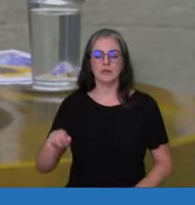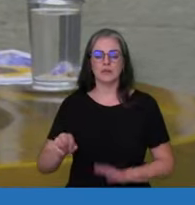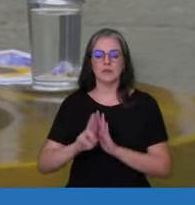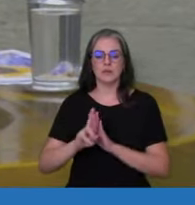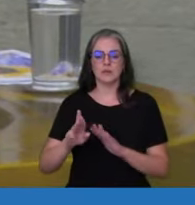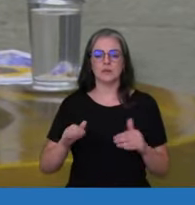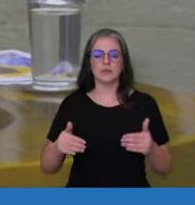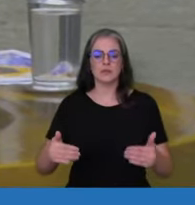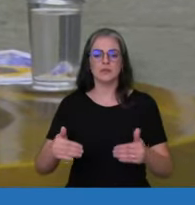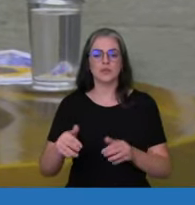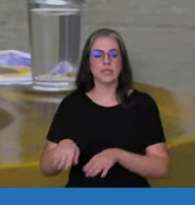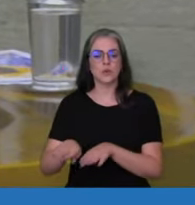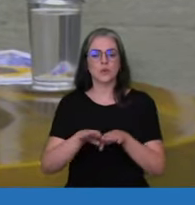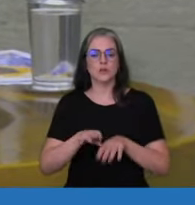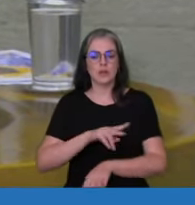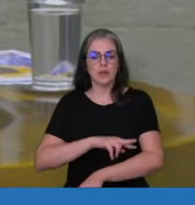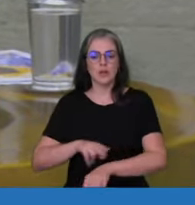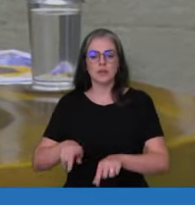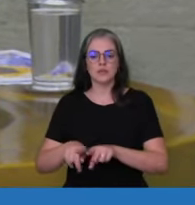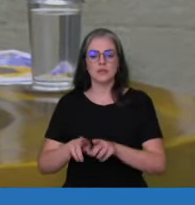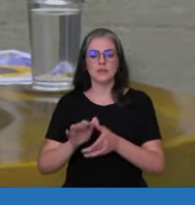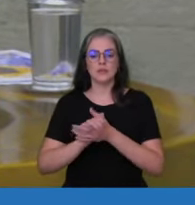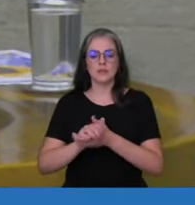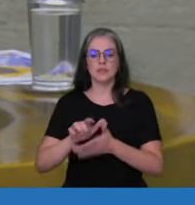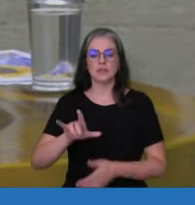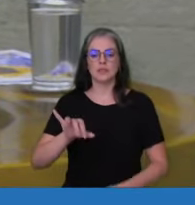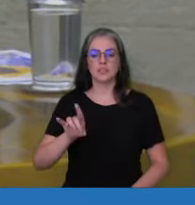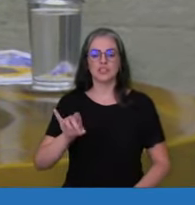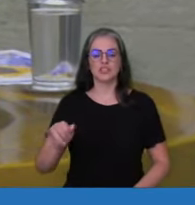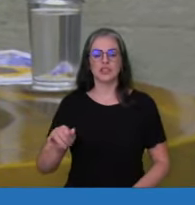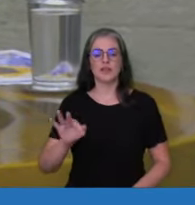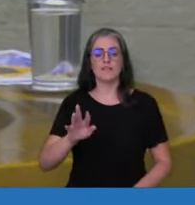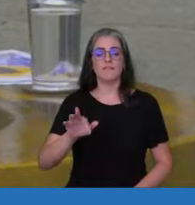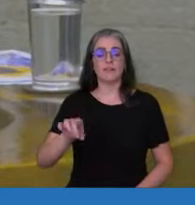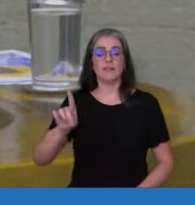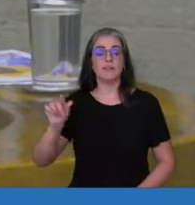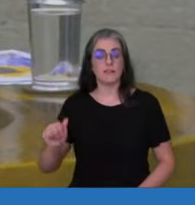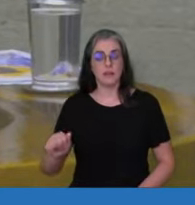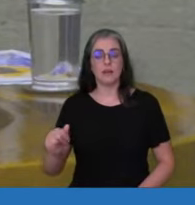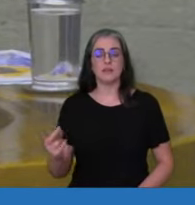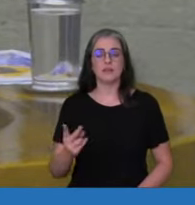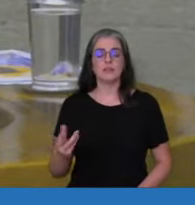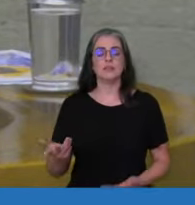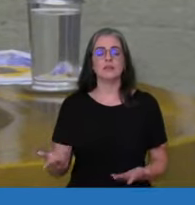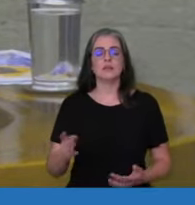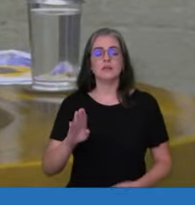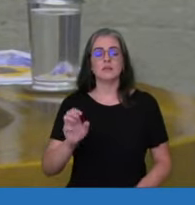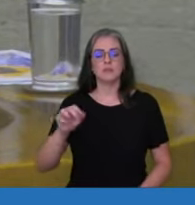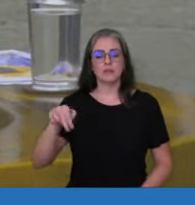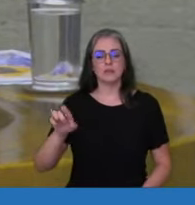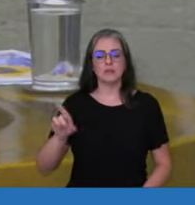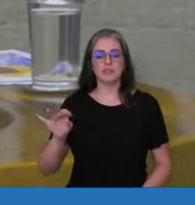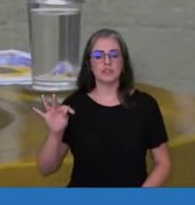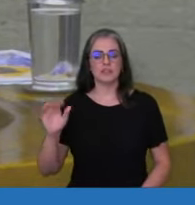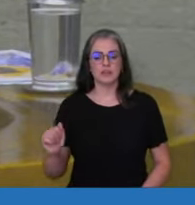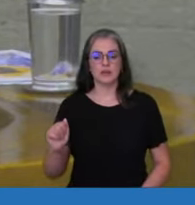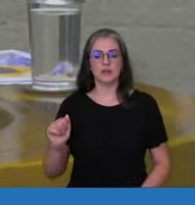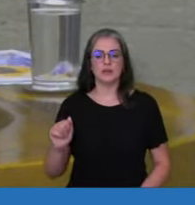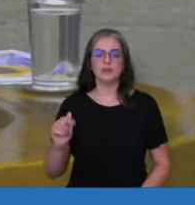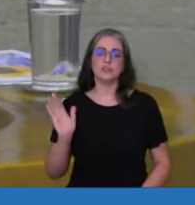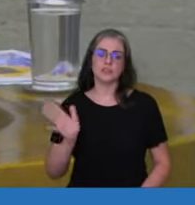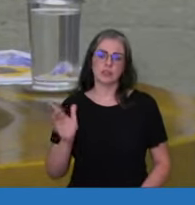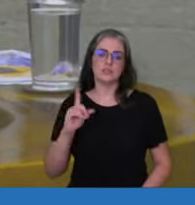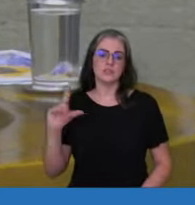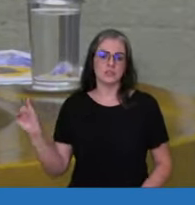Racial, quero saudar a Lídia Batista, Fernanda Chaves, Benedita da Silva, que embora já tenha ido,